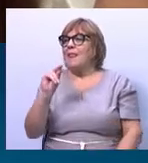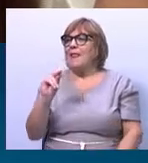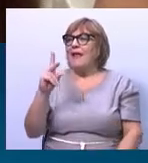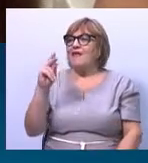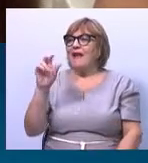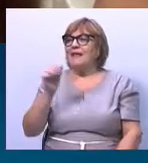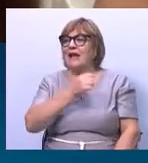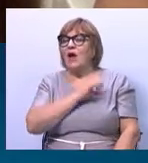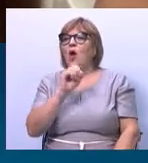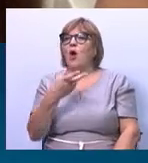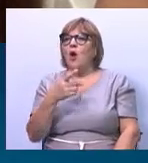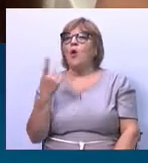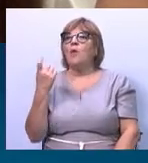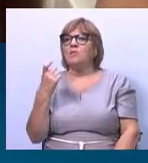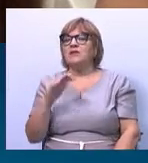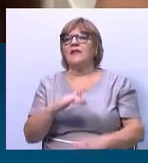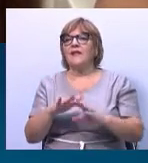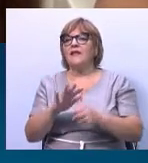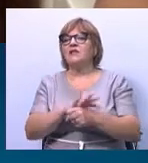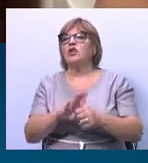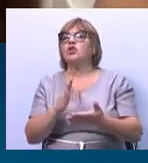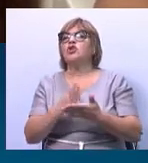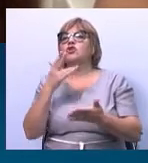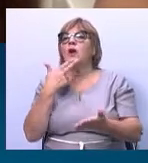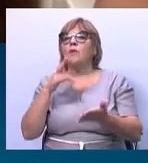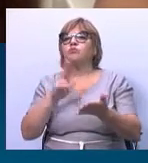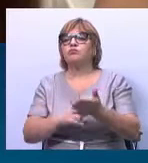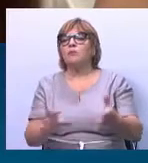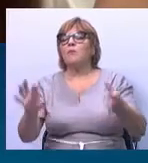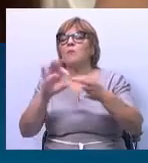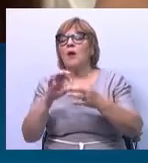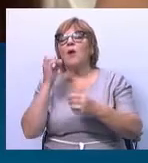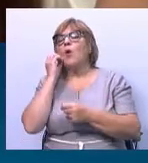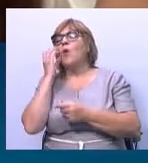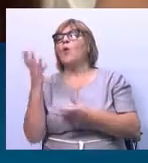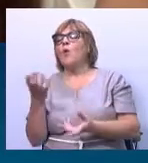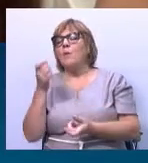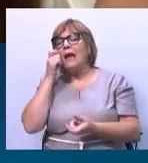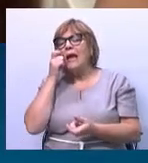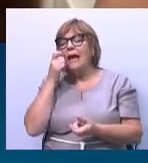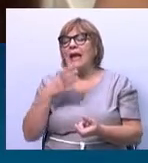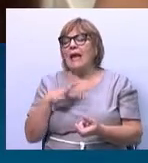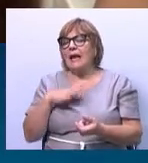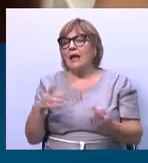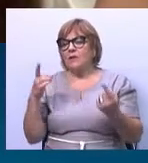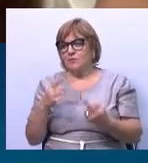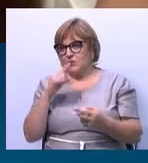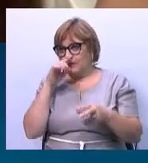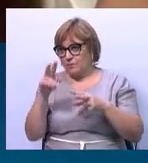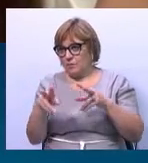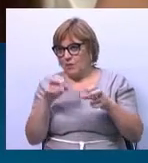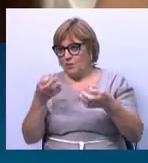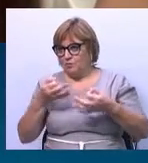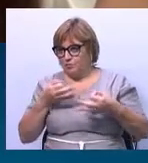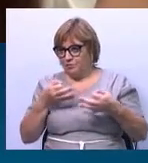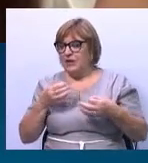casa, ou se devem ser utilizados em situações muito concretas. Como é que quem quer iniciar a aromaterapia